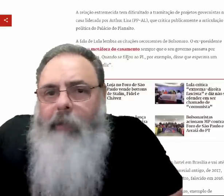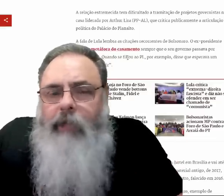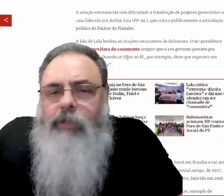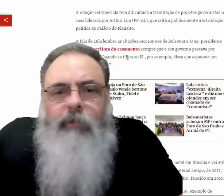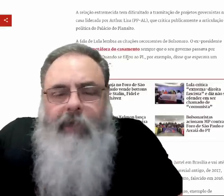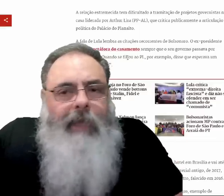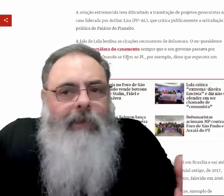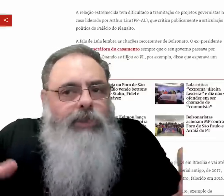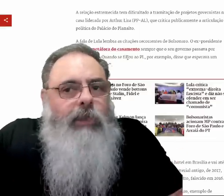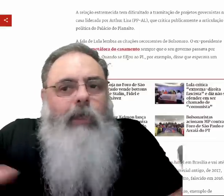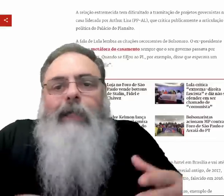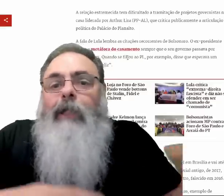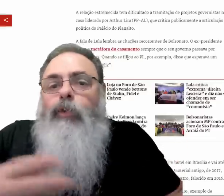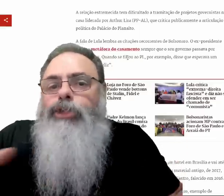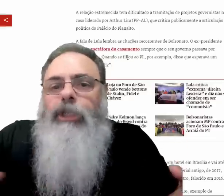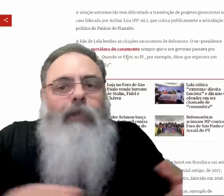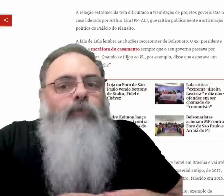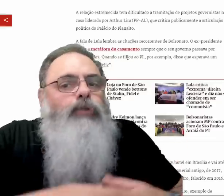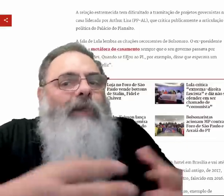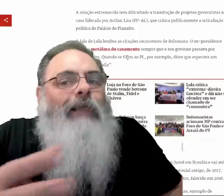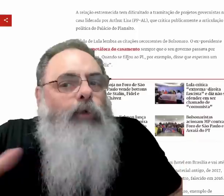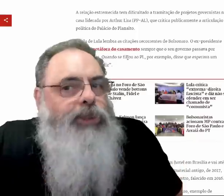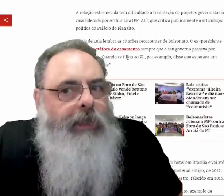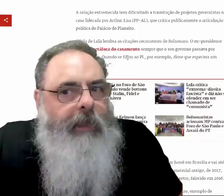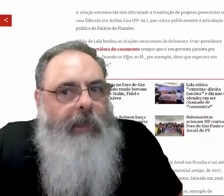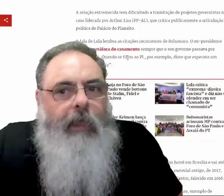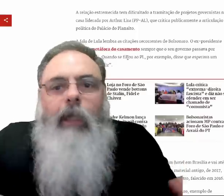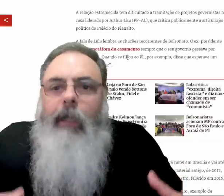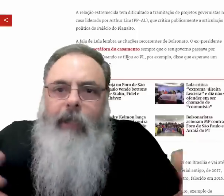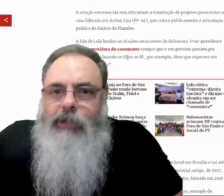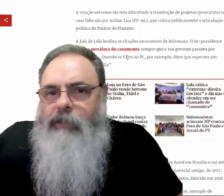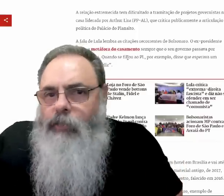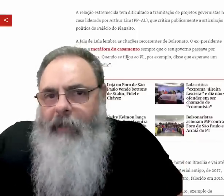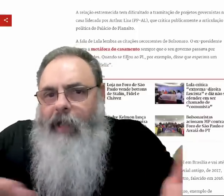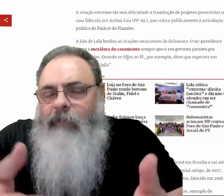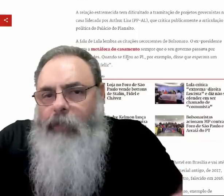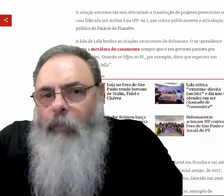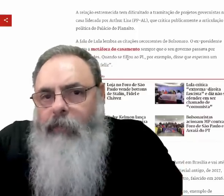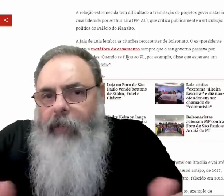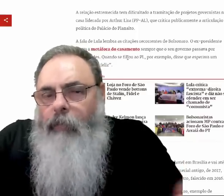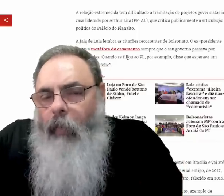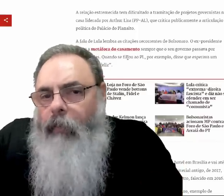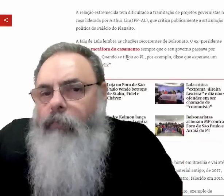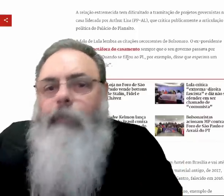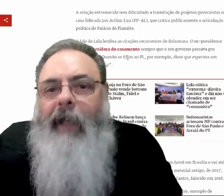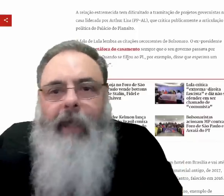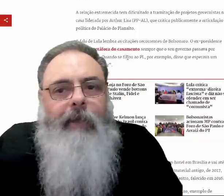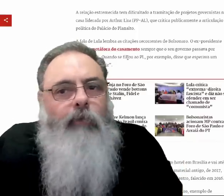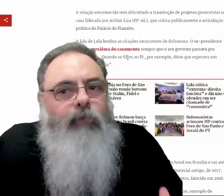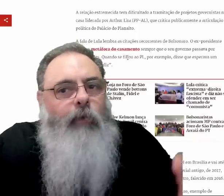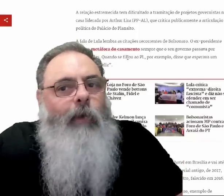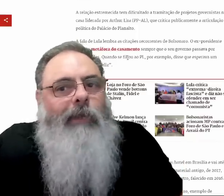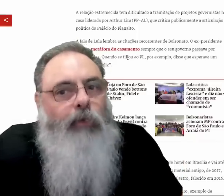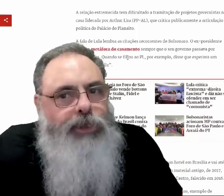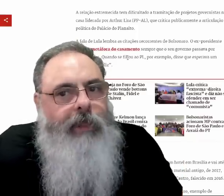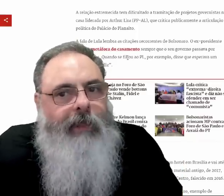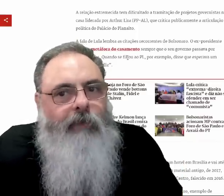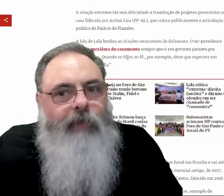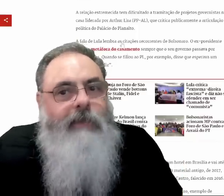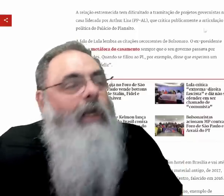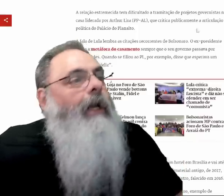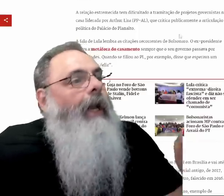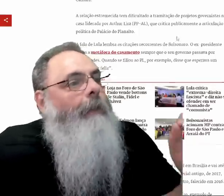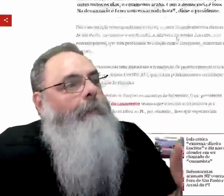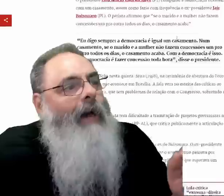usa normalmente não tem nada de analogia ele não fez uma analogia aqui ele disse que esperava ter uma união boa com pl Não foi uma analogia